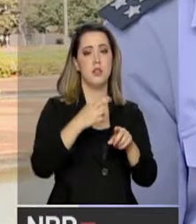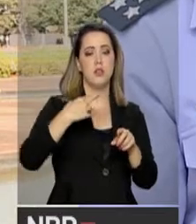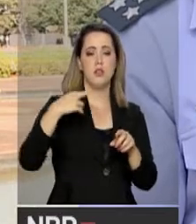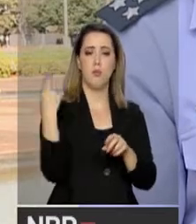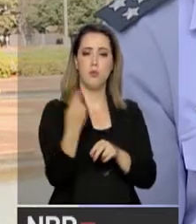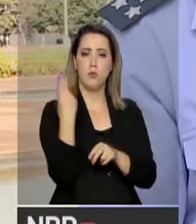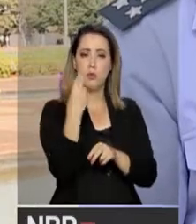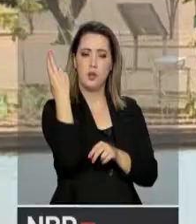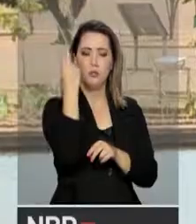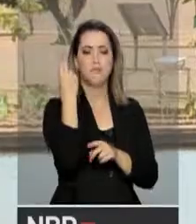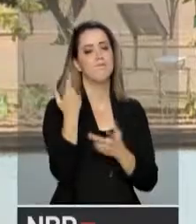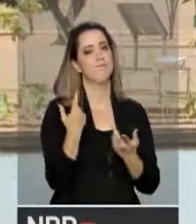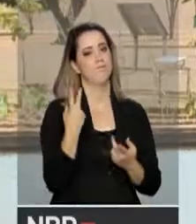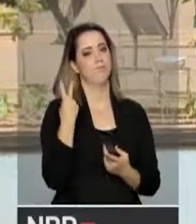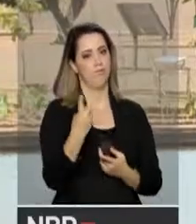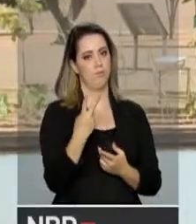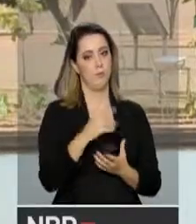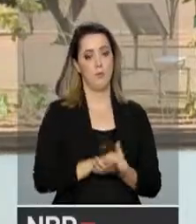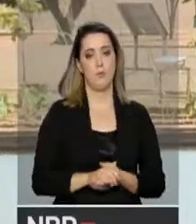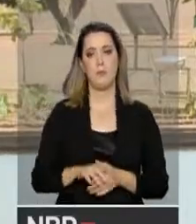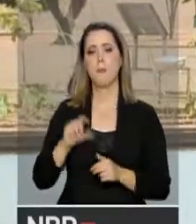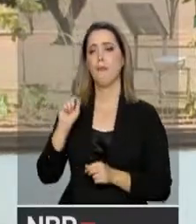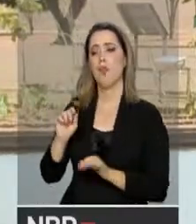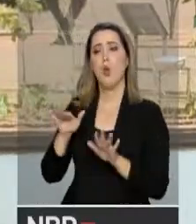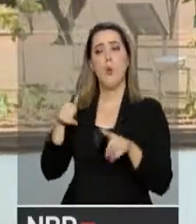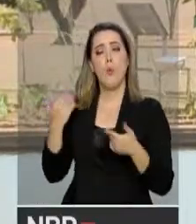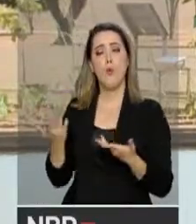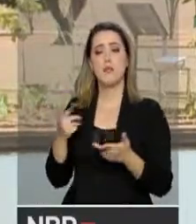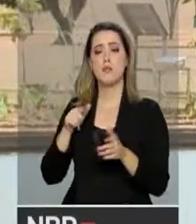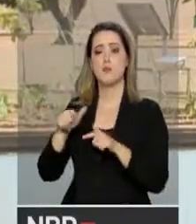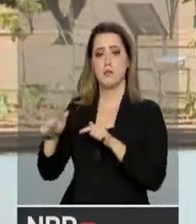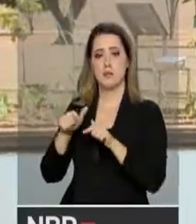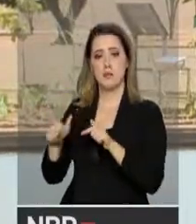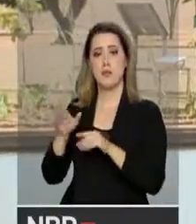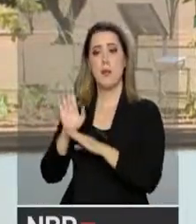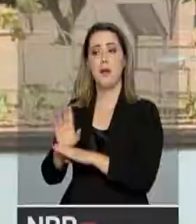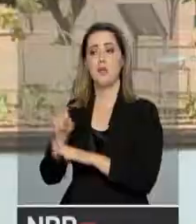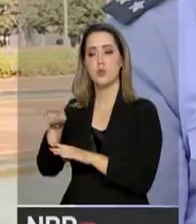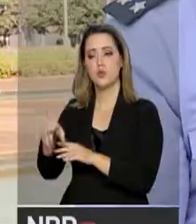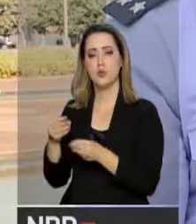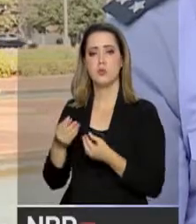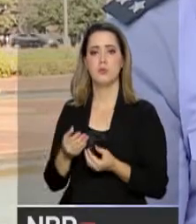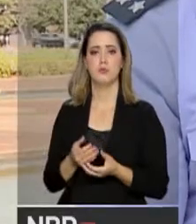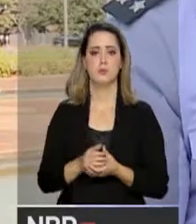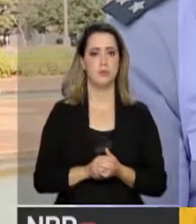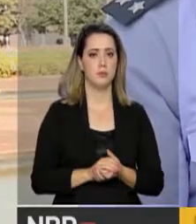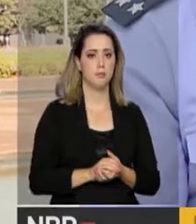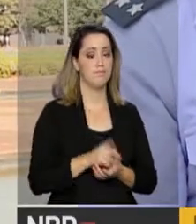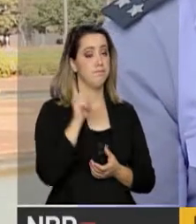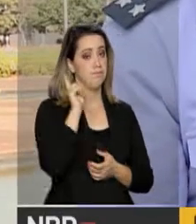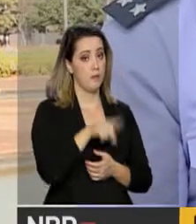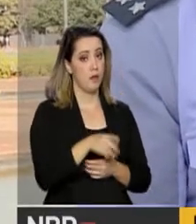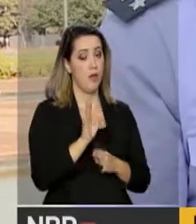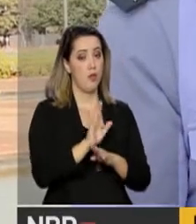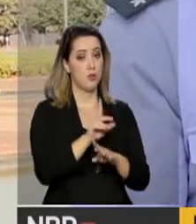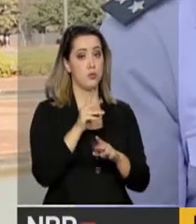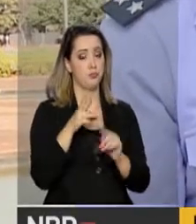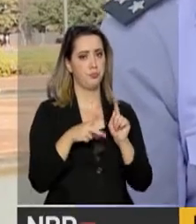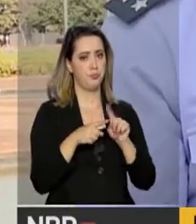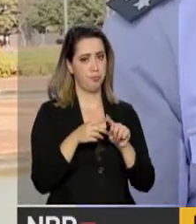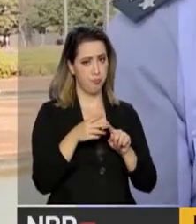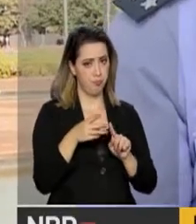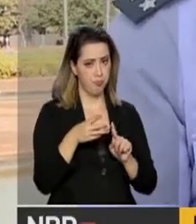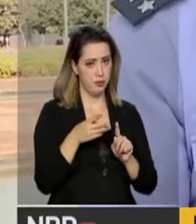monta para as Forças Armadas. E na prática, que tipo de ajuda, que tipo de socorro é enviado? Na prática, ela se sustenta em termos